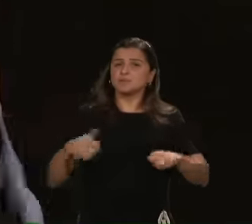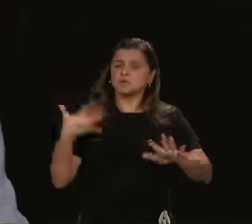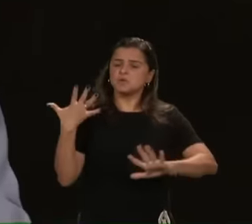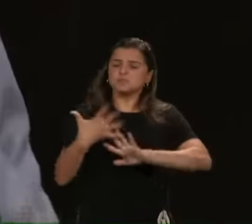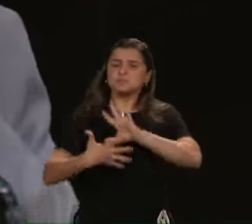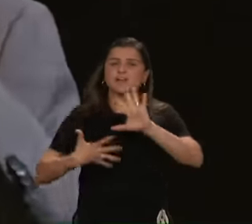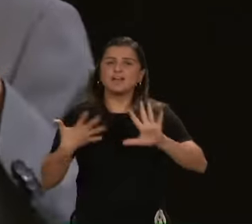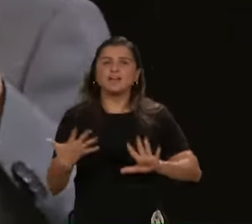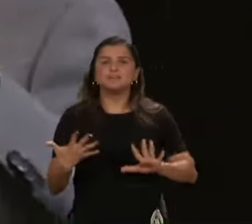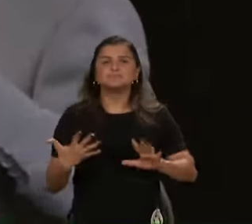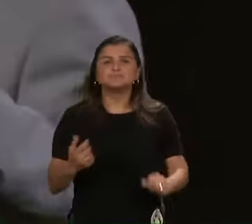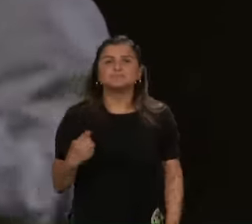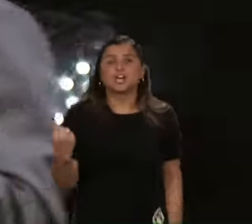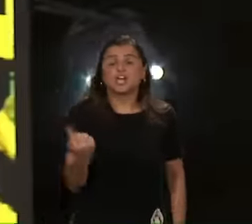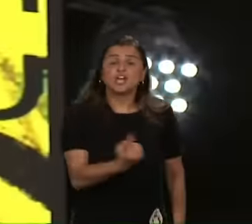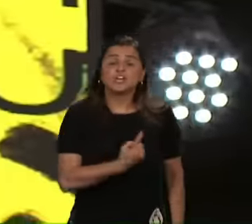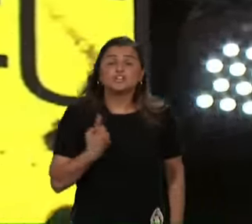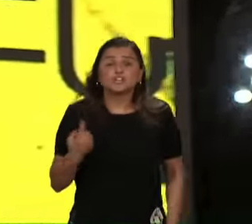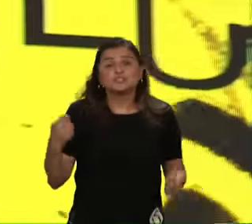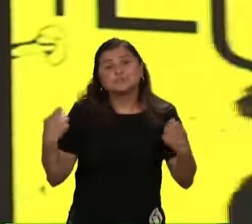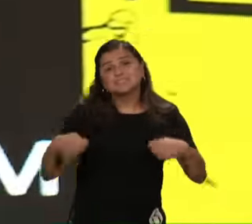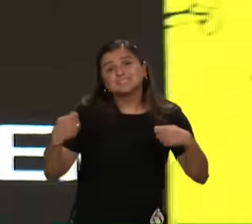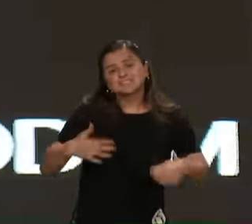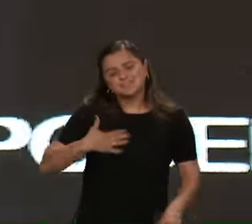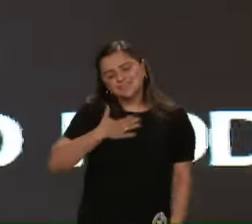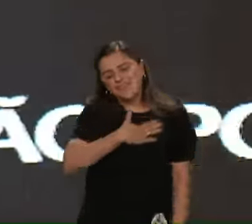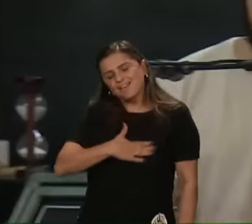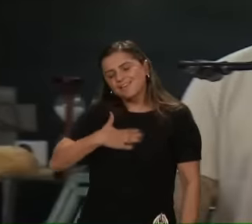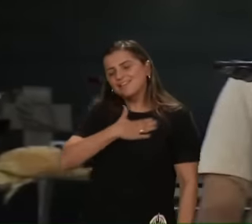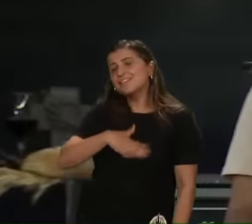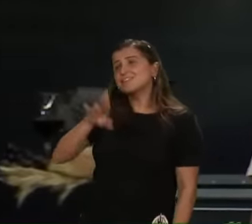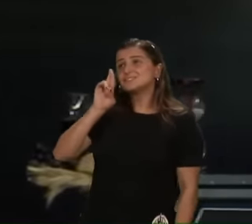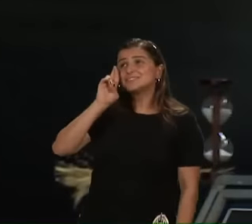Nós temos que agradar só o Senhor, gente.